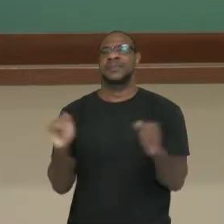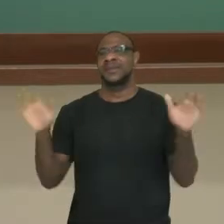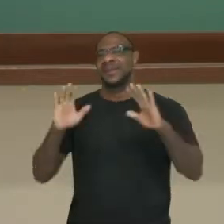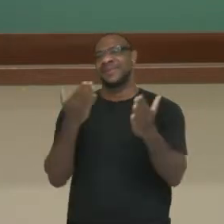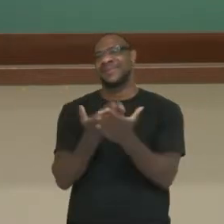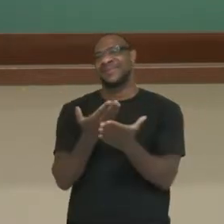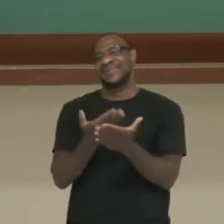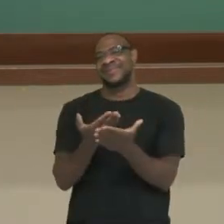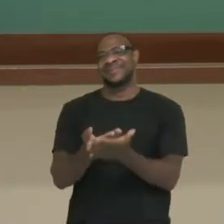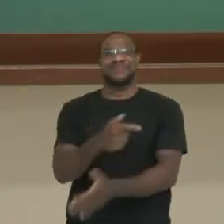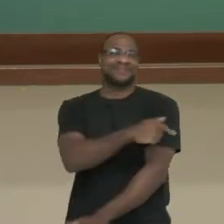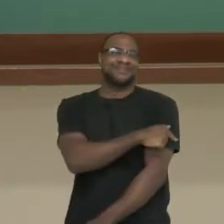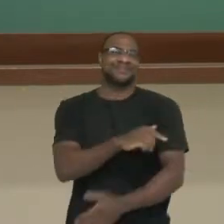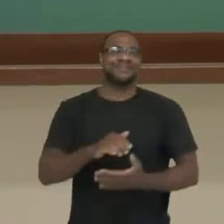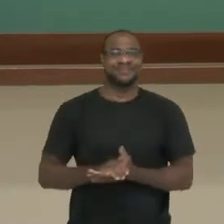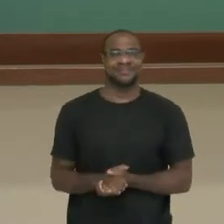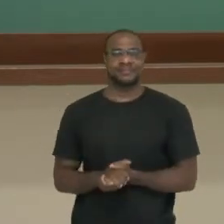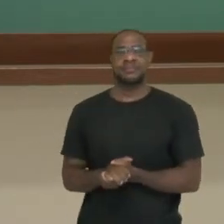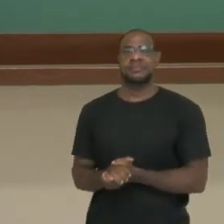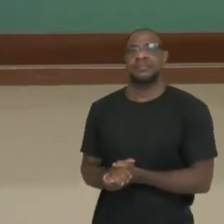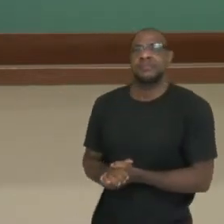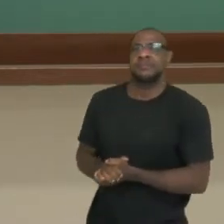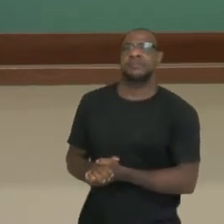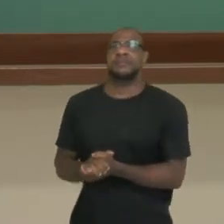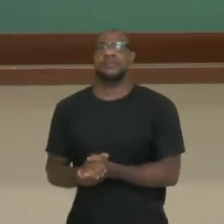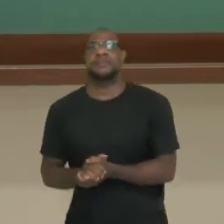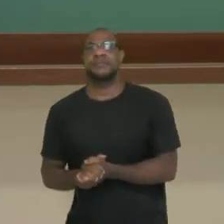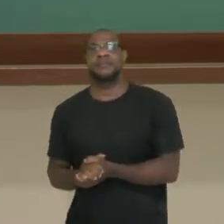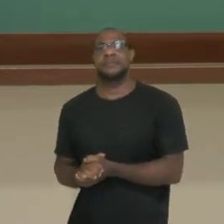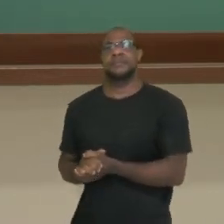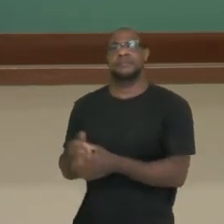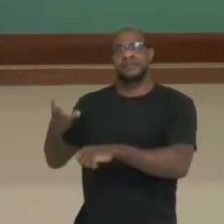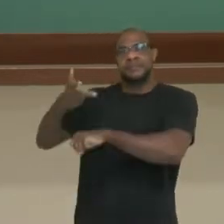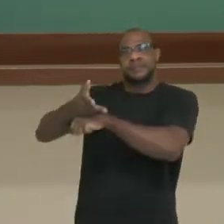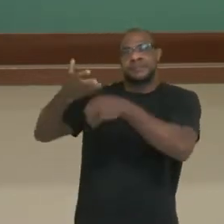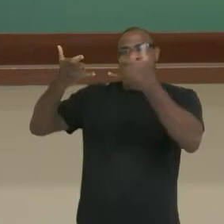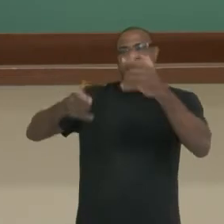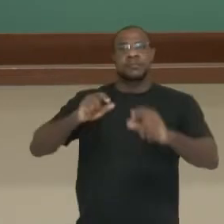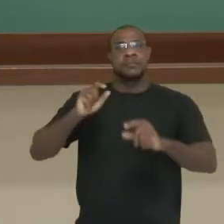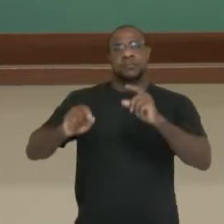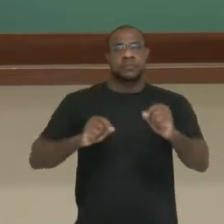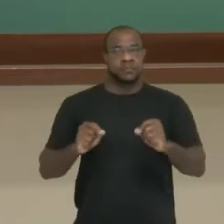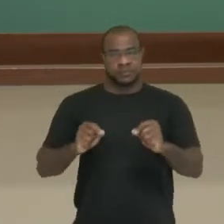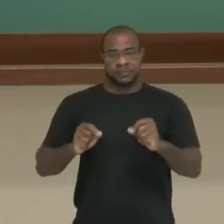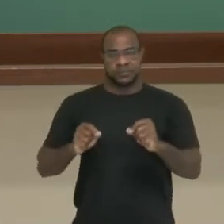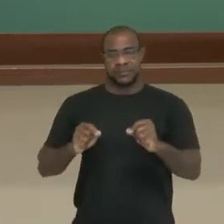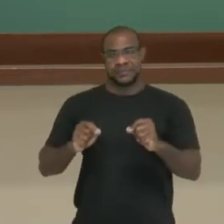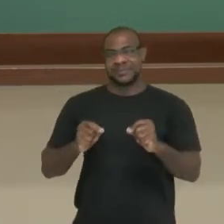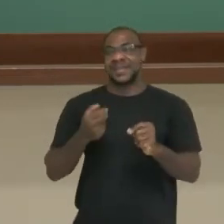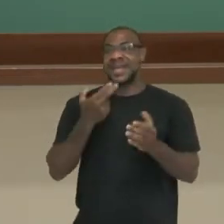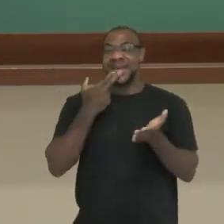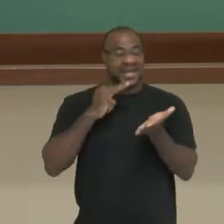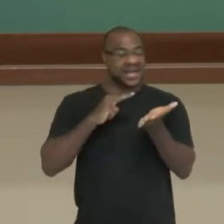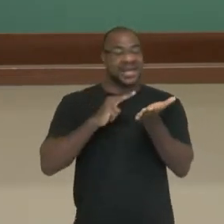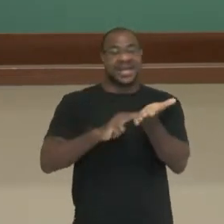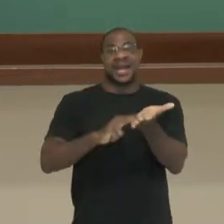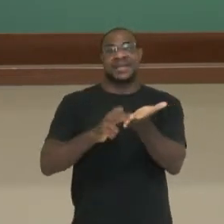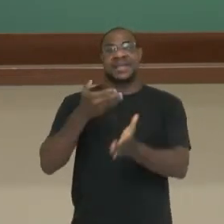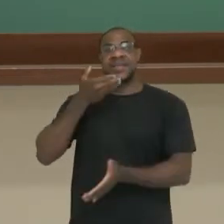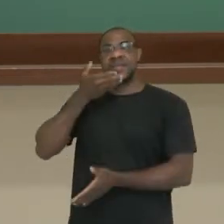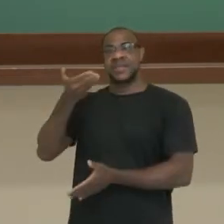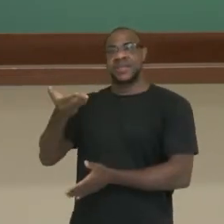Olá, estudantes do 7º ano. Neste vídeo vamos falar sobre carta de solicitação. Vamos analisar alguns